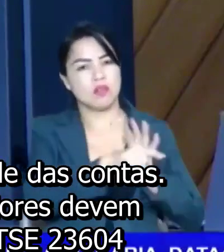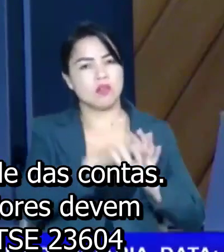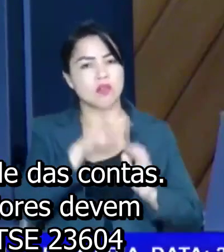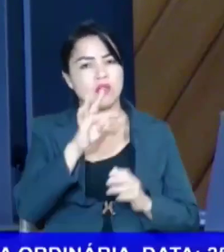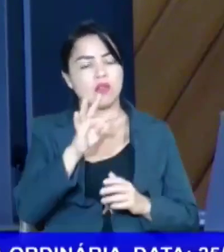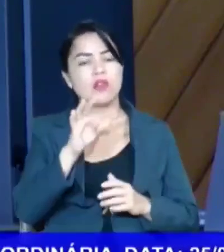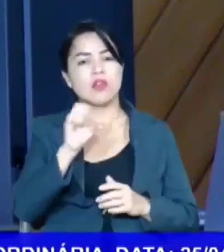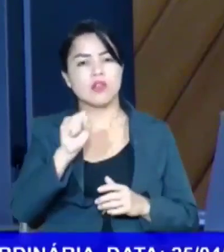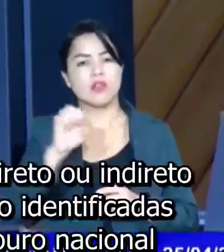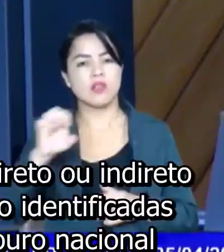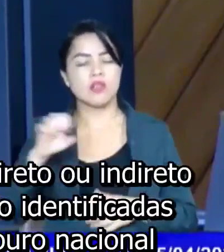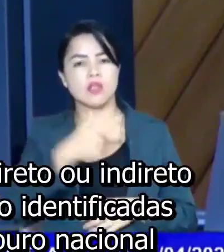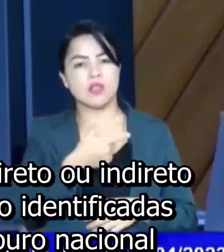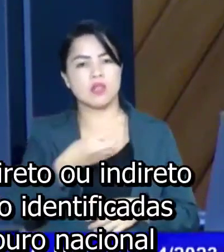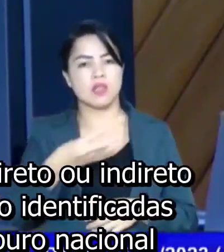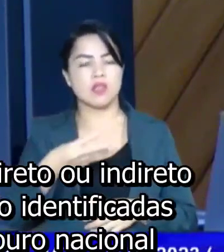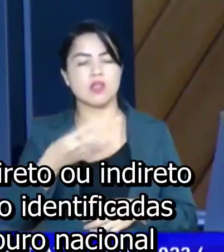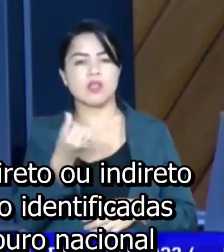TSE